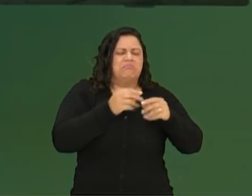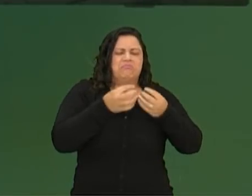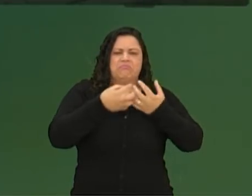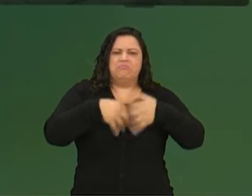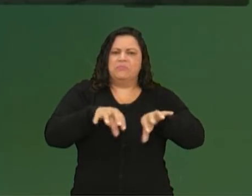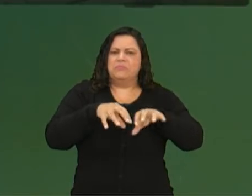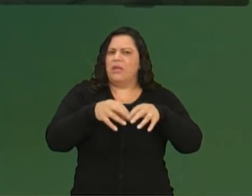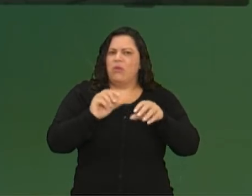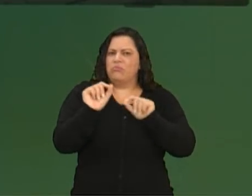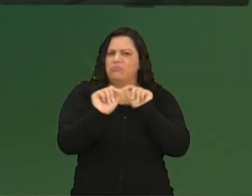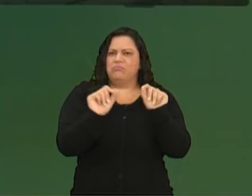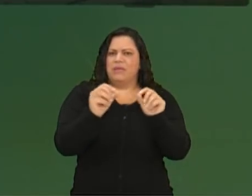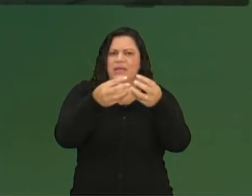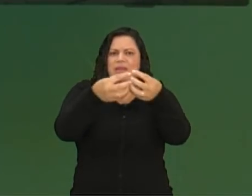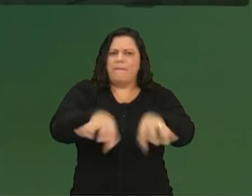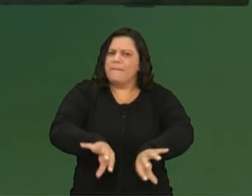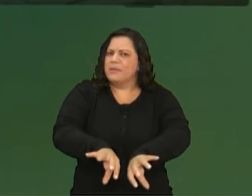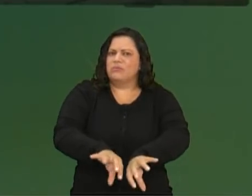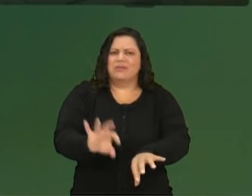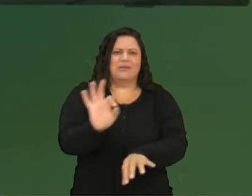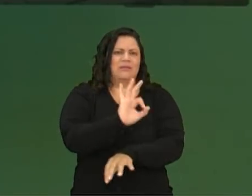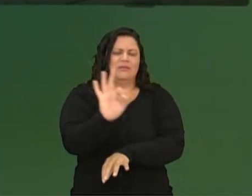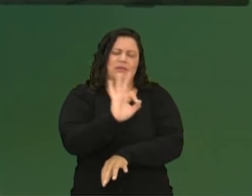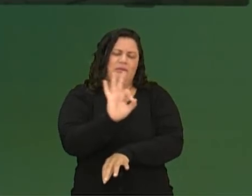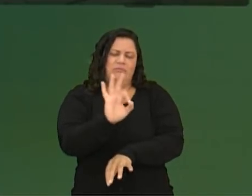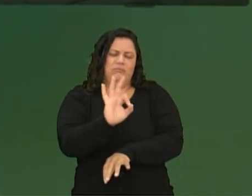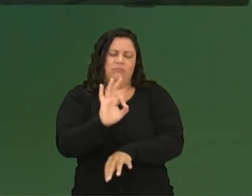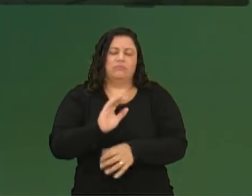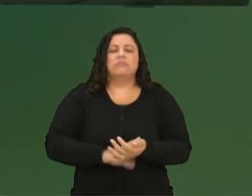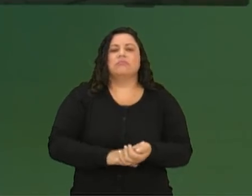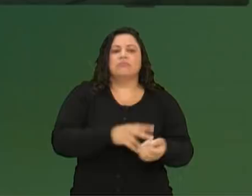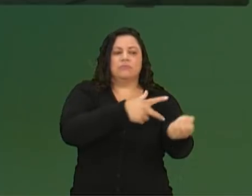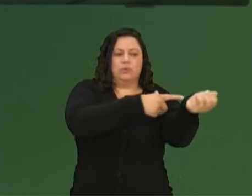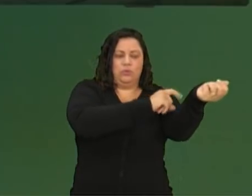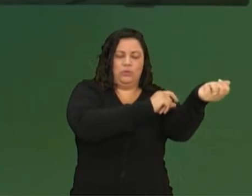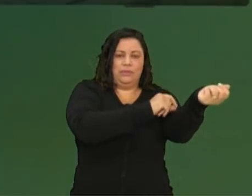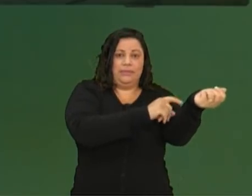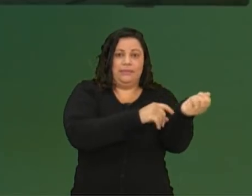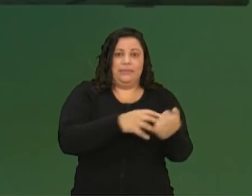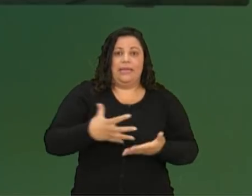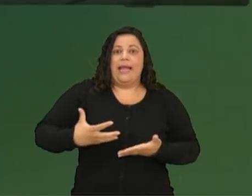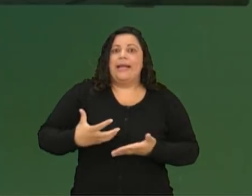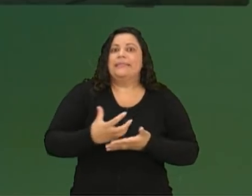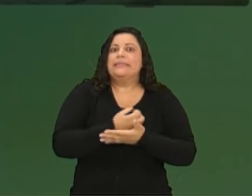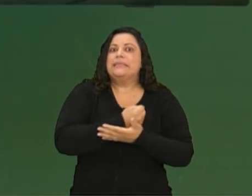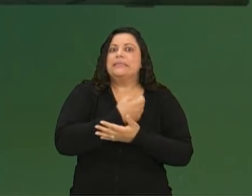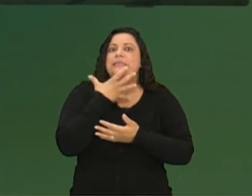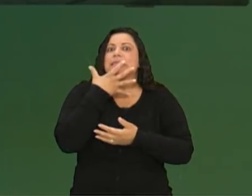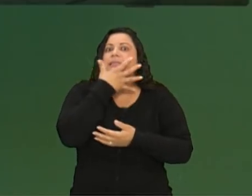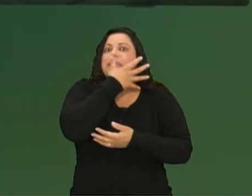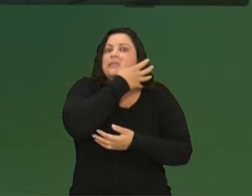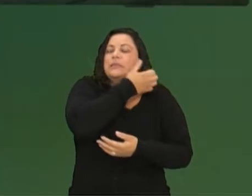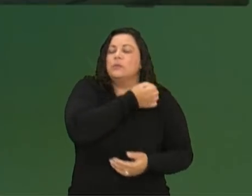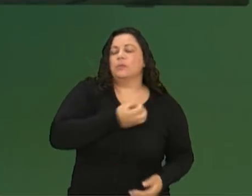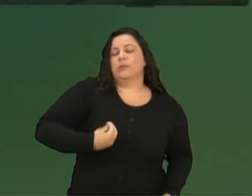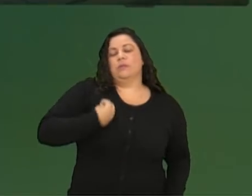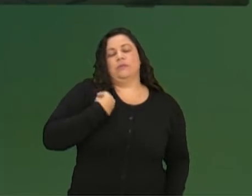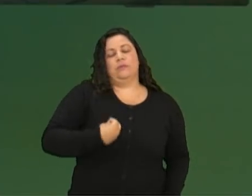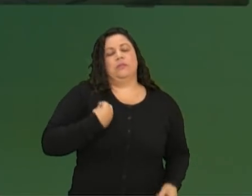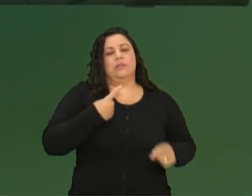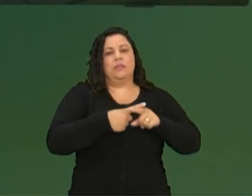que está doando, tá? Doar sangue salva vidas, né? Porque muitas pessoas se acidentam, passam